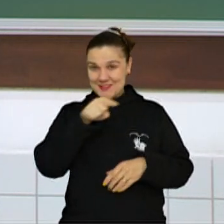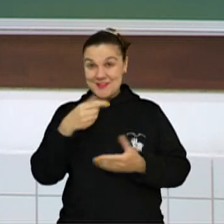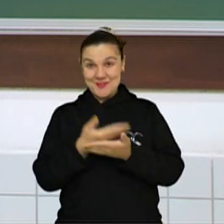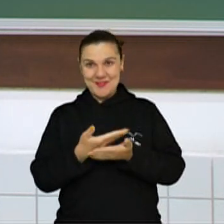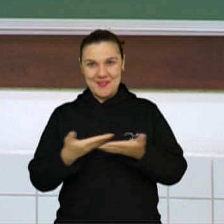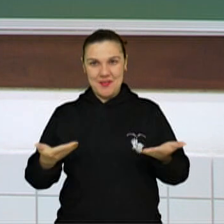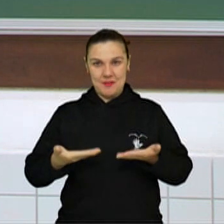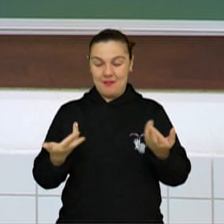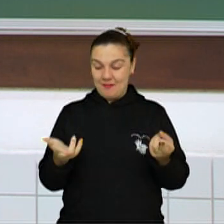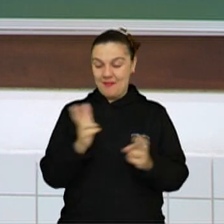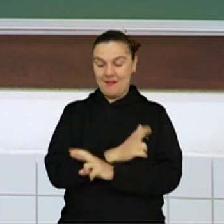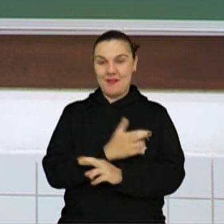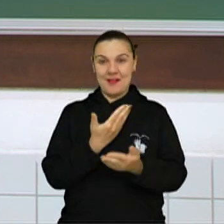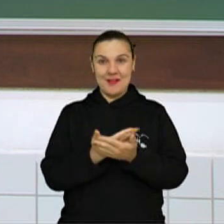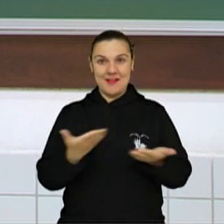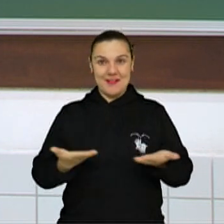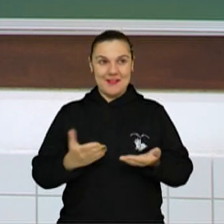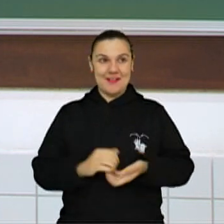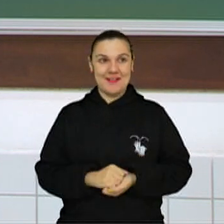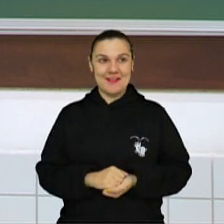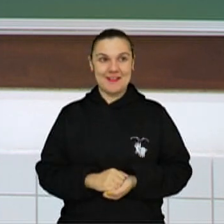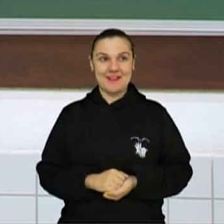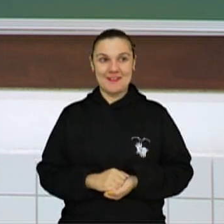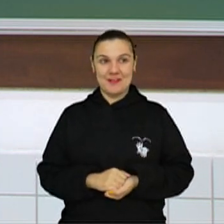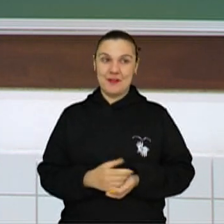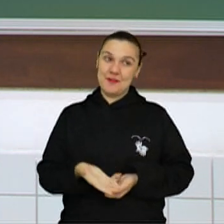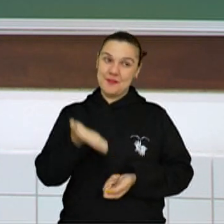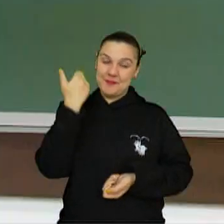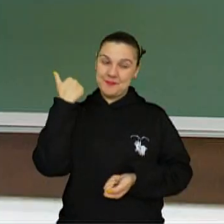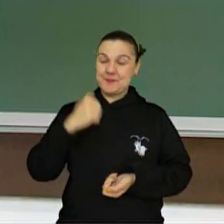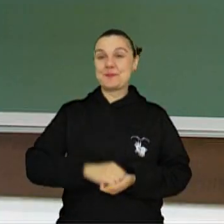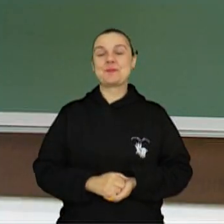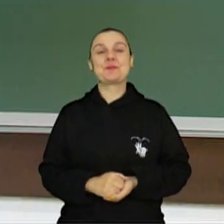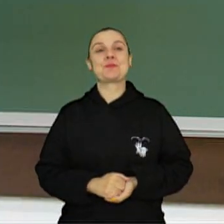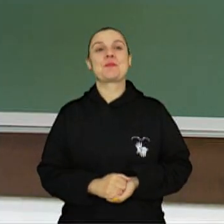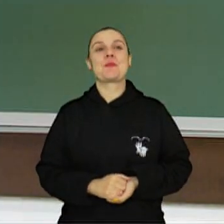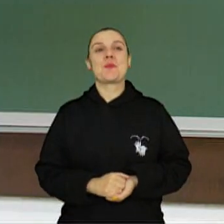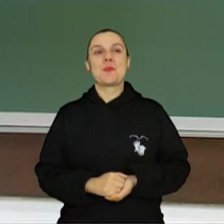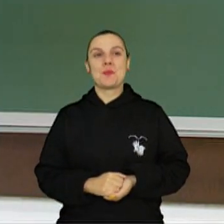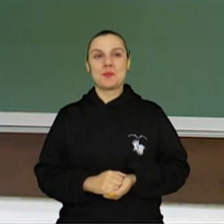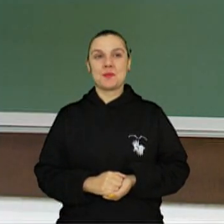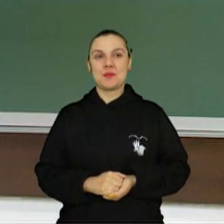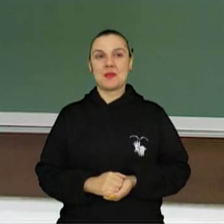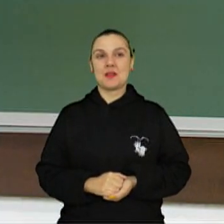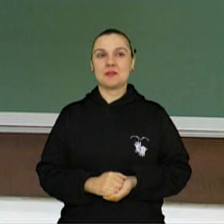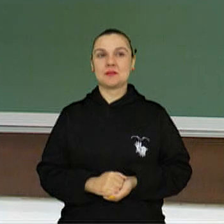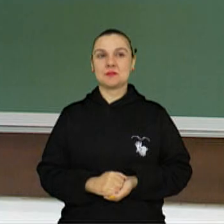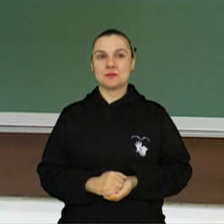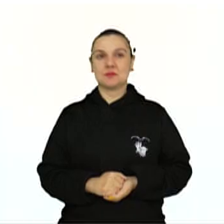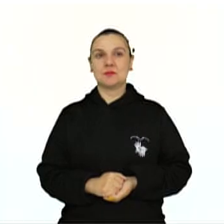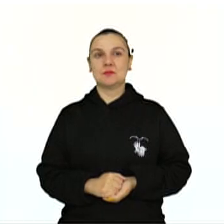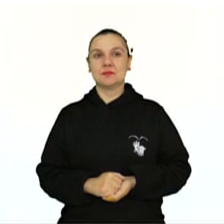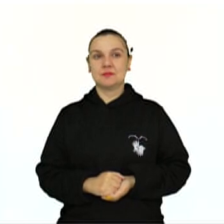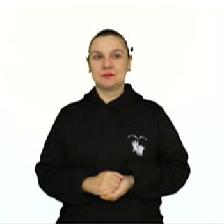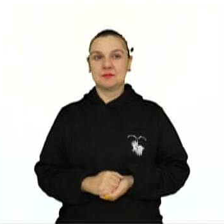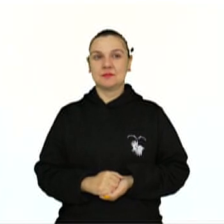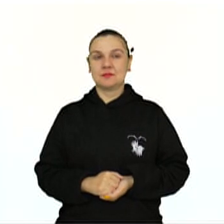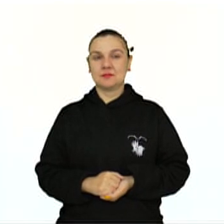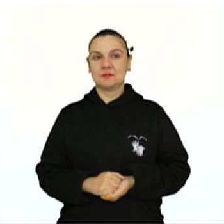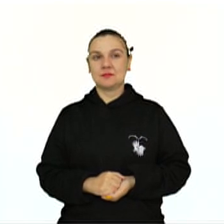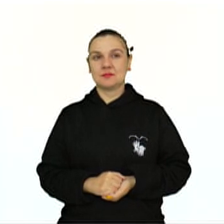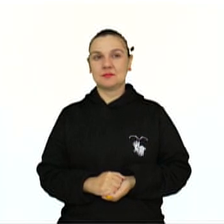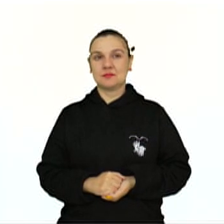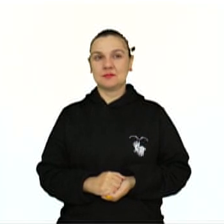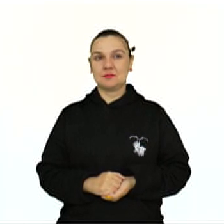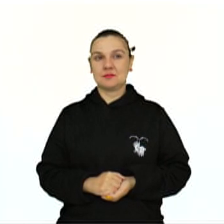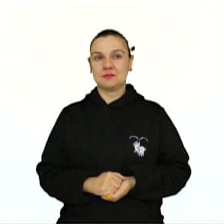na aula, relacionados à aula e à temática. Vamos saber? Muito bem. Alternativa 1. Dolor em la